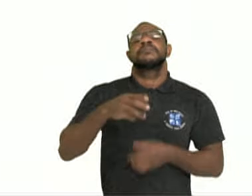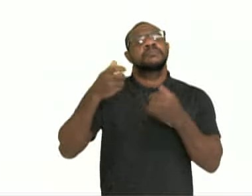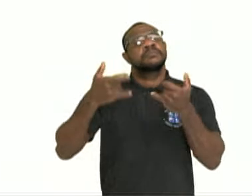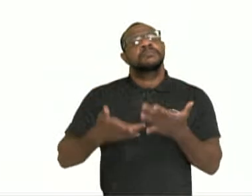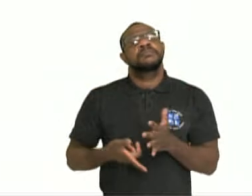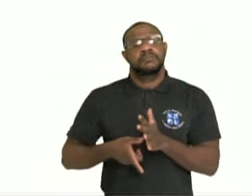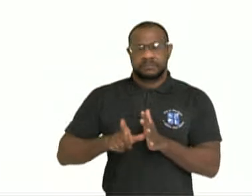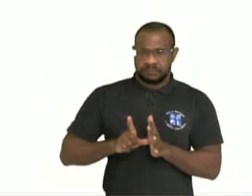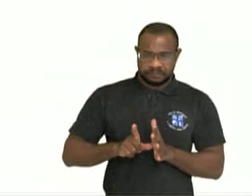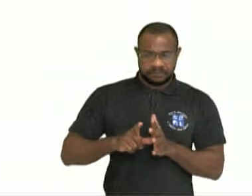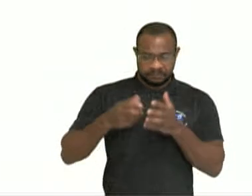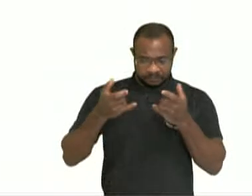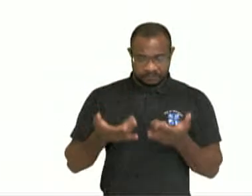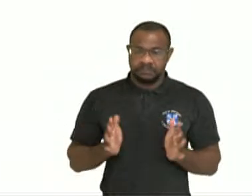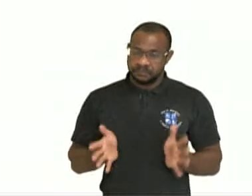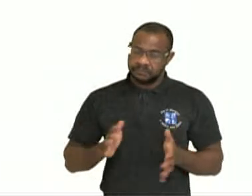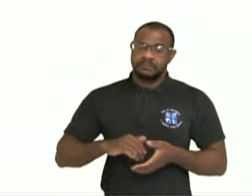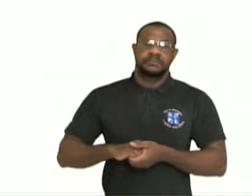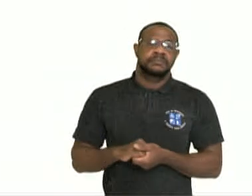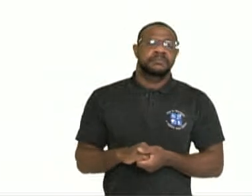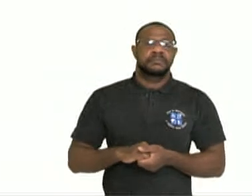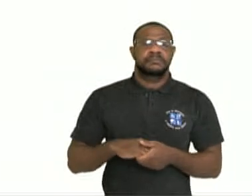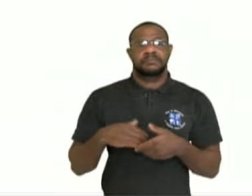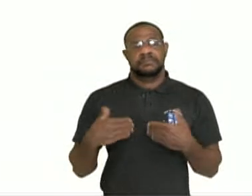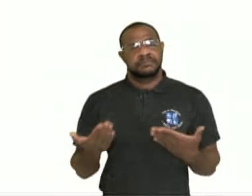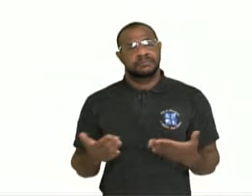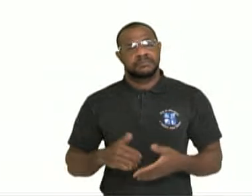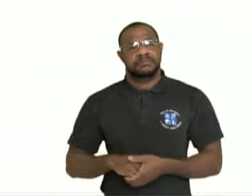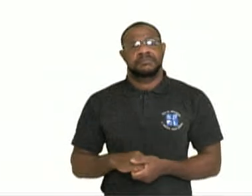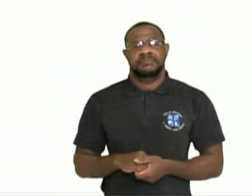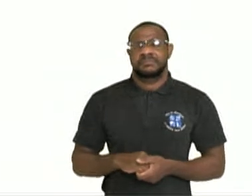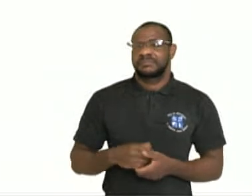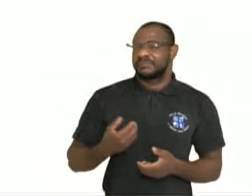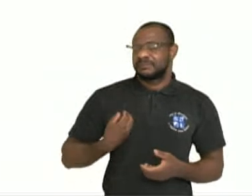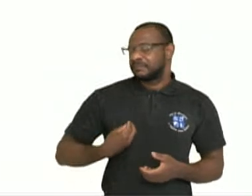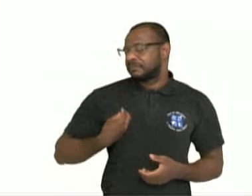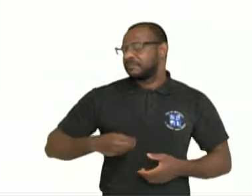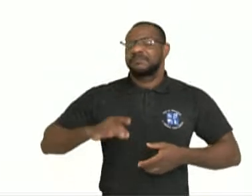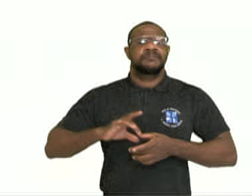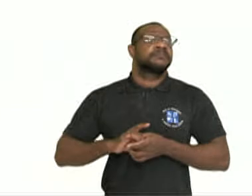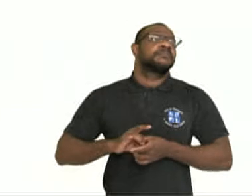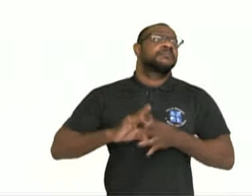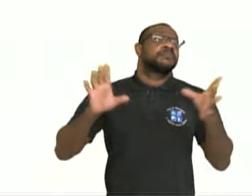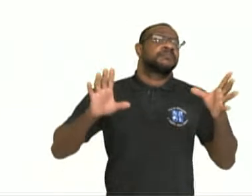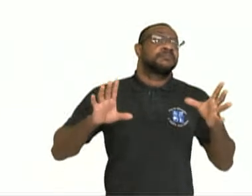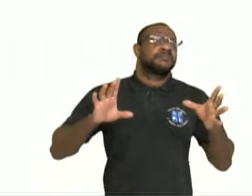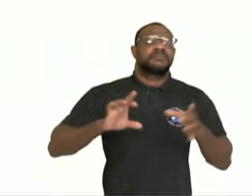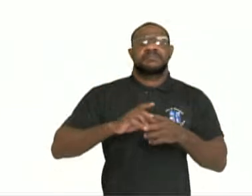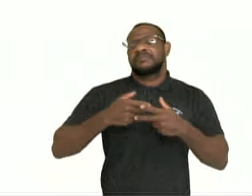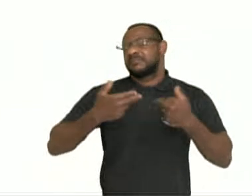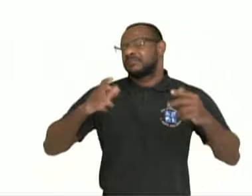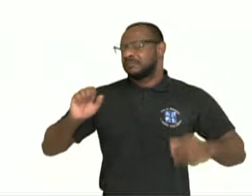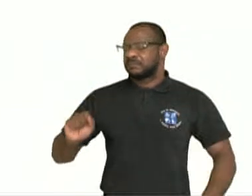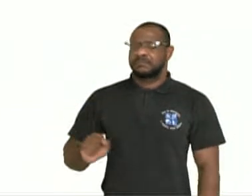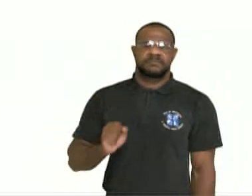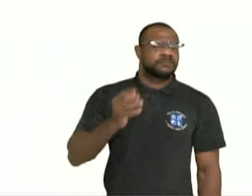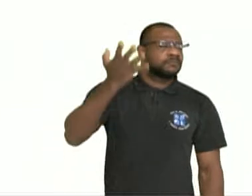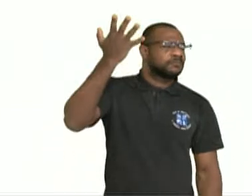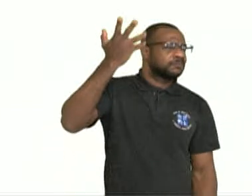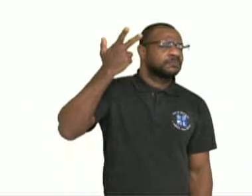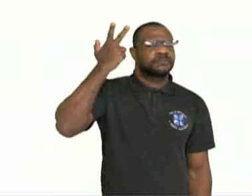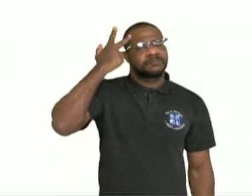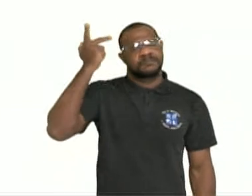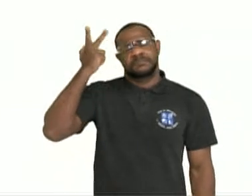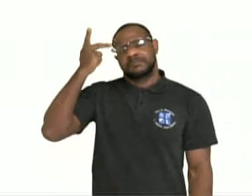vocês anteriormente. Então, se liberar, deixar que as coisas aconteçam, né? Não